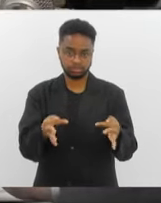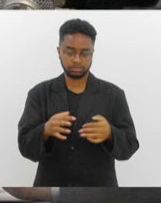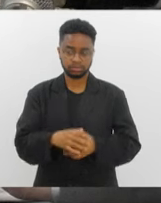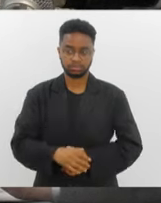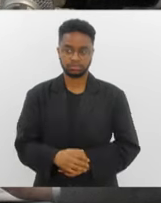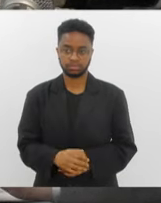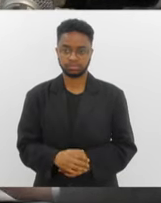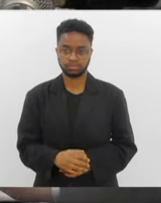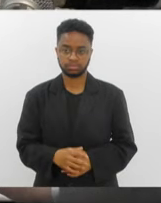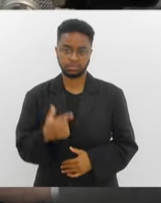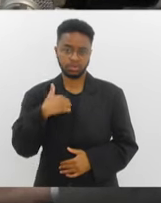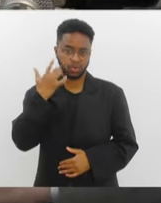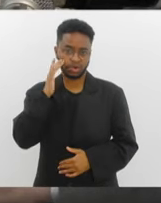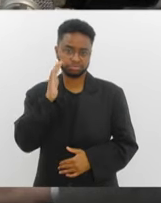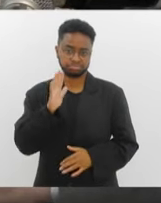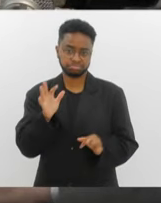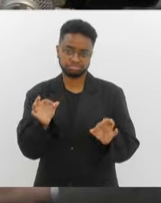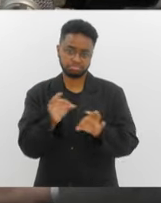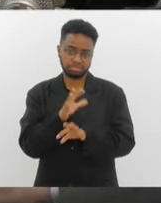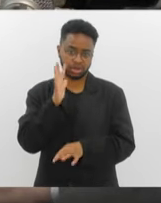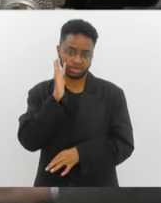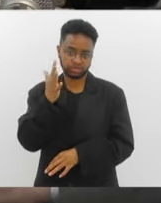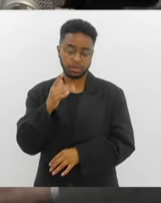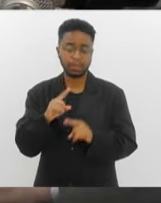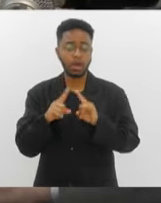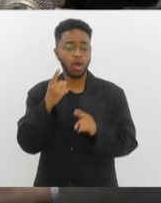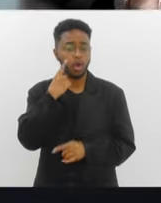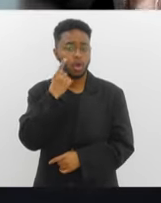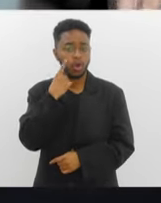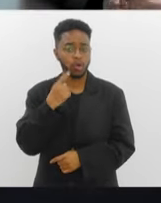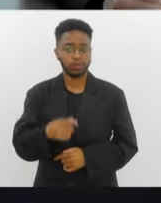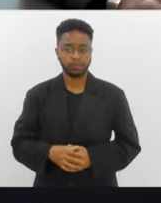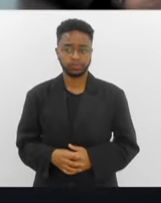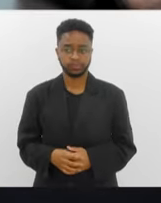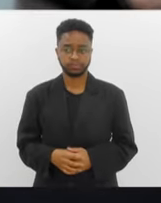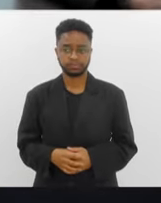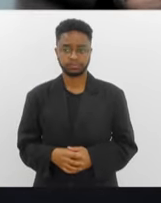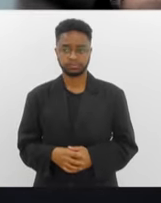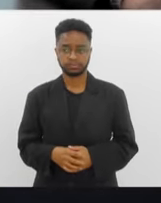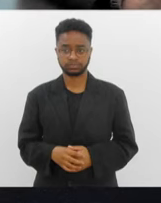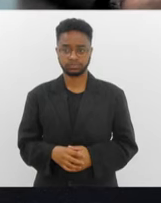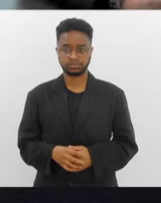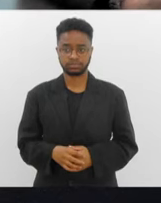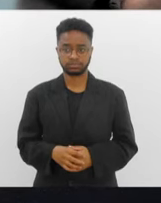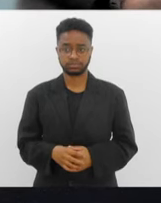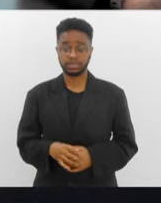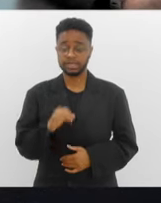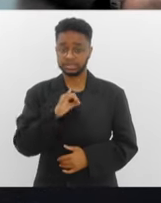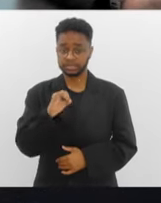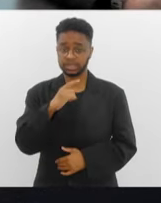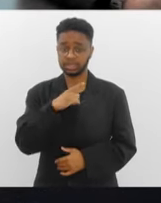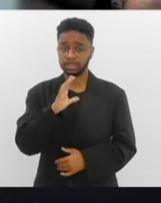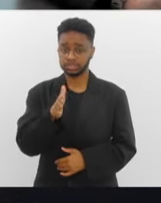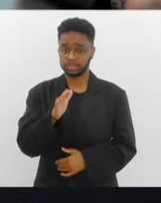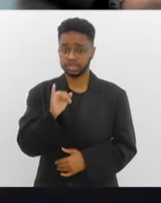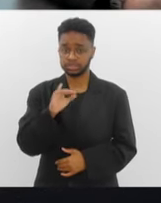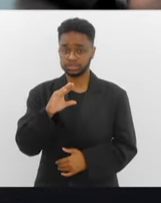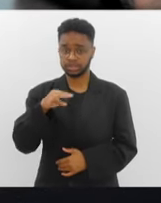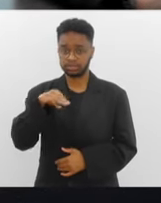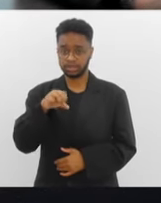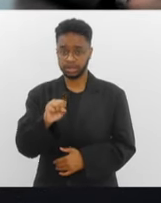acho que superaria isso. Mas olha só, meu querido, já existe o ICMS